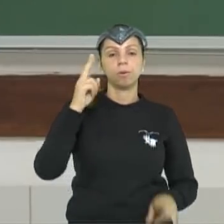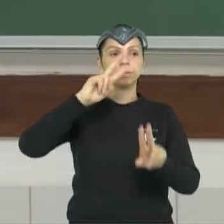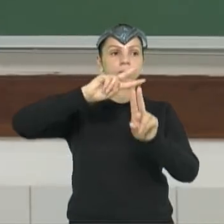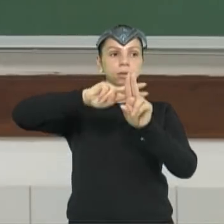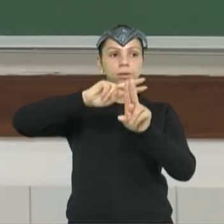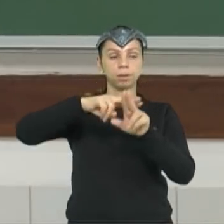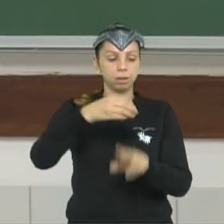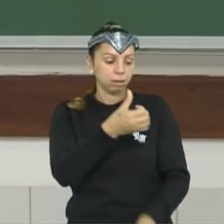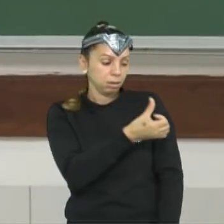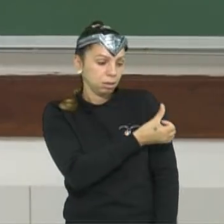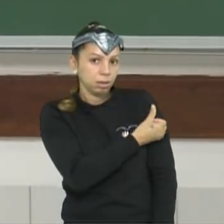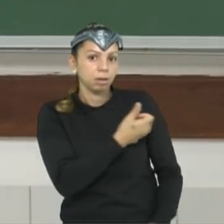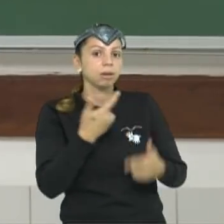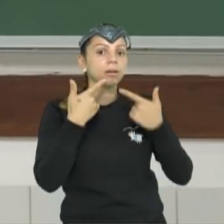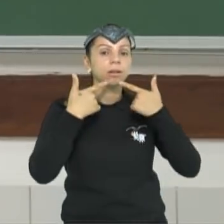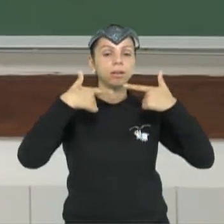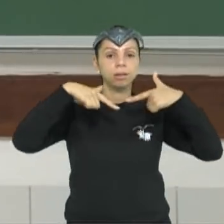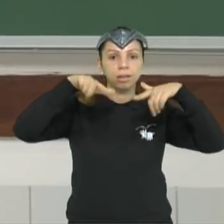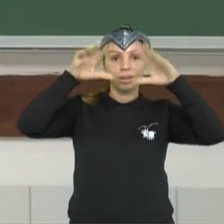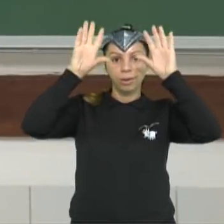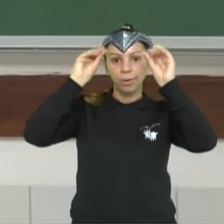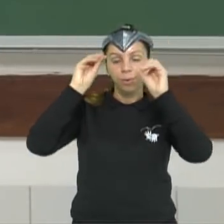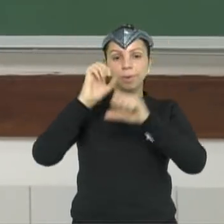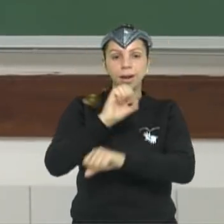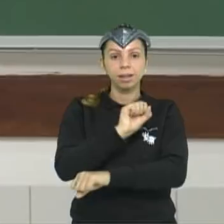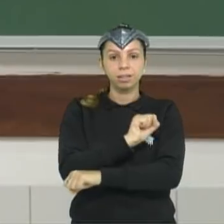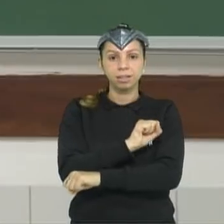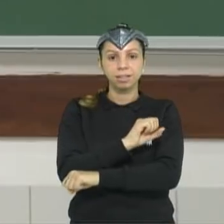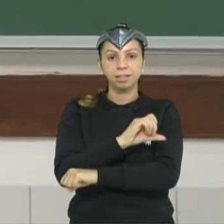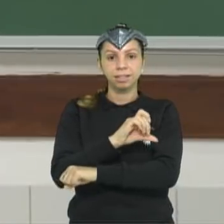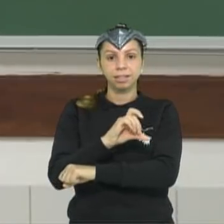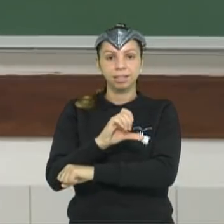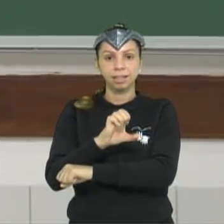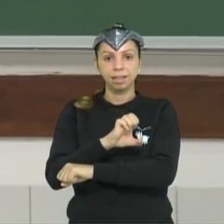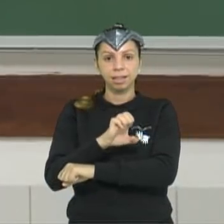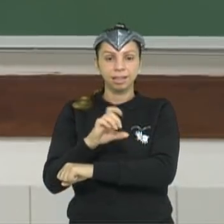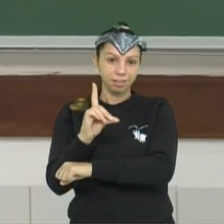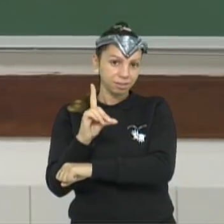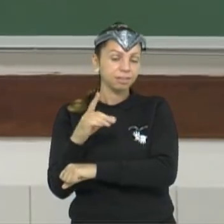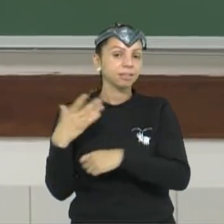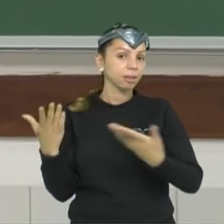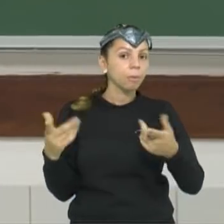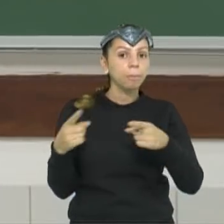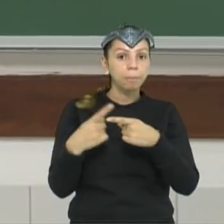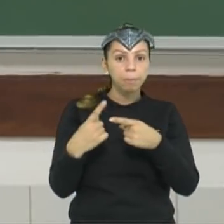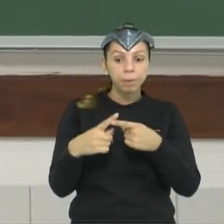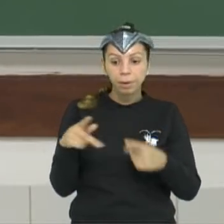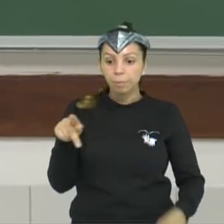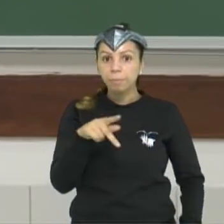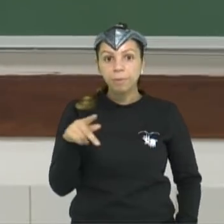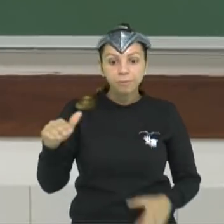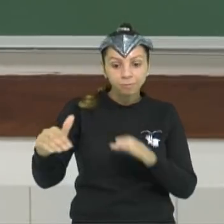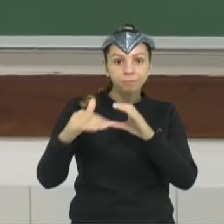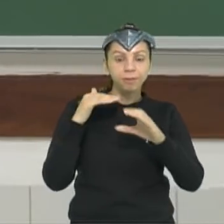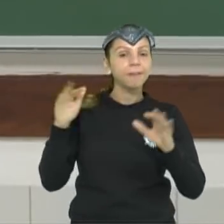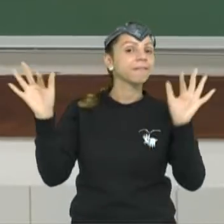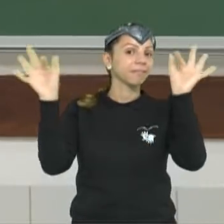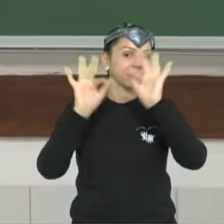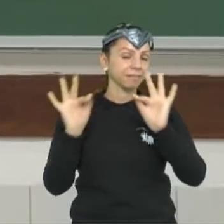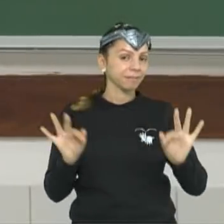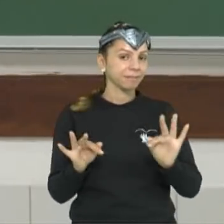Ano Linguagem CED, porque aí a teacher vai receber a sua atividade e eu vou ficar bem feliz em